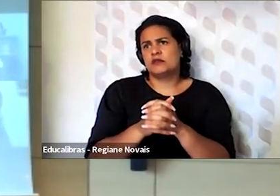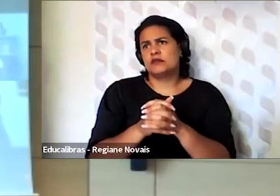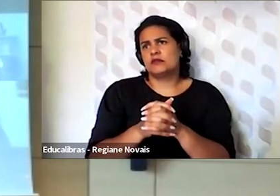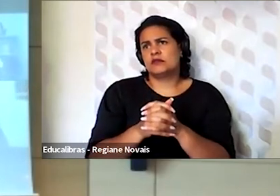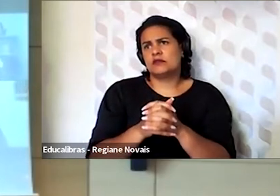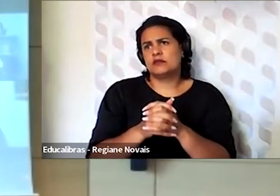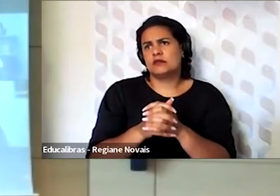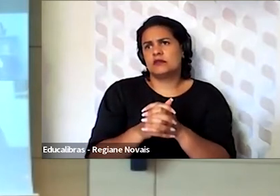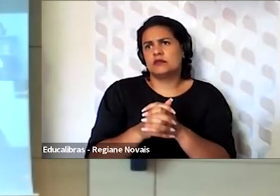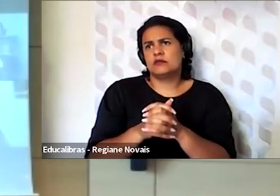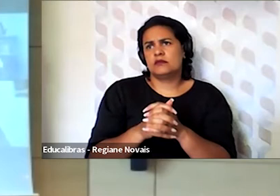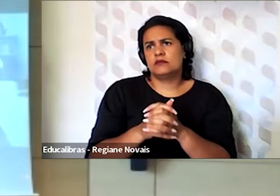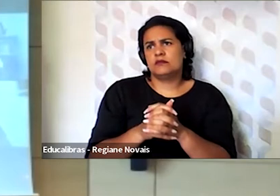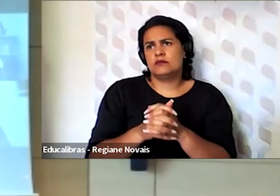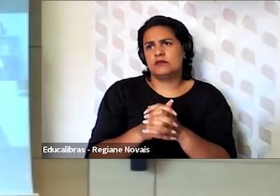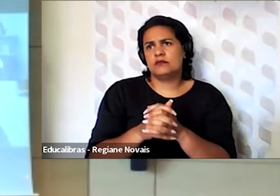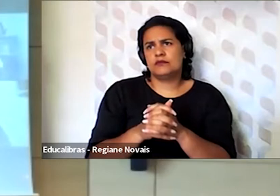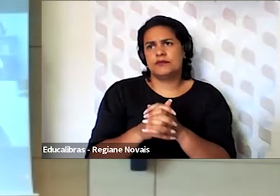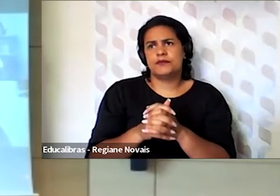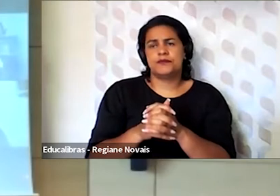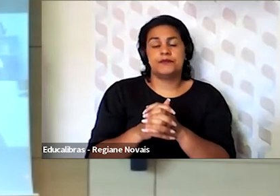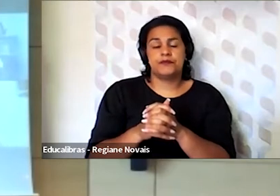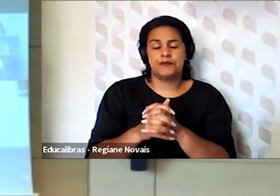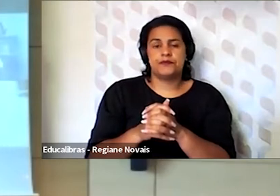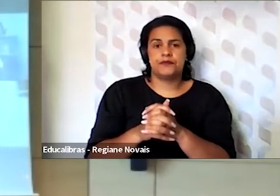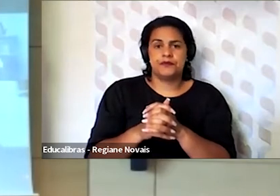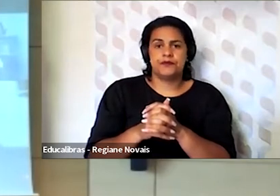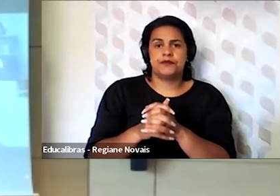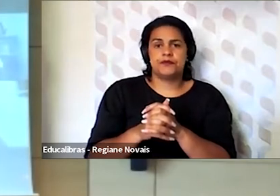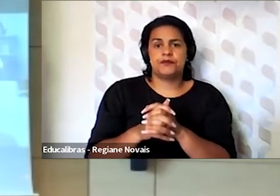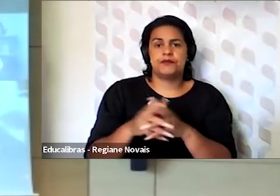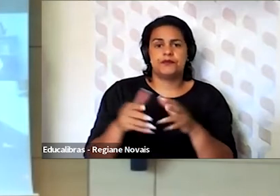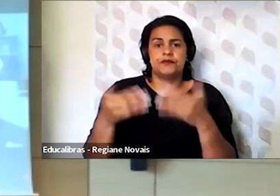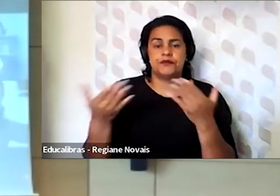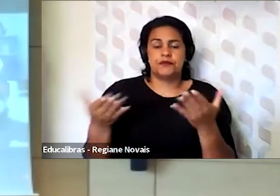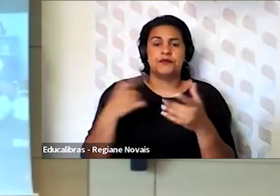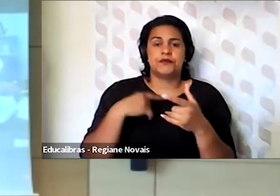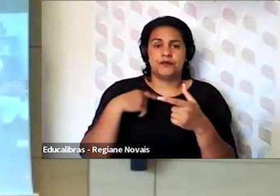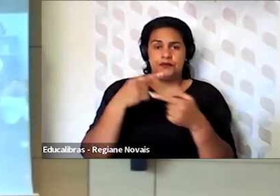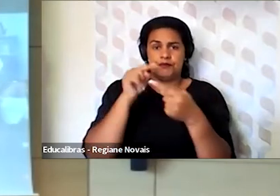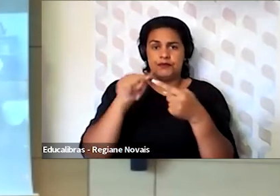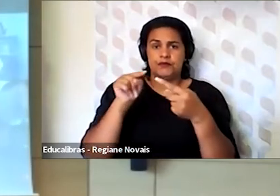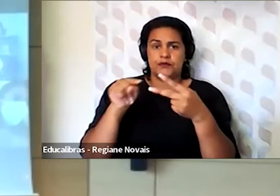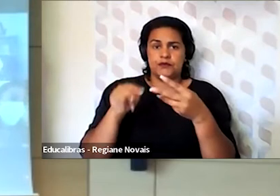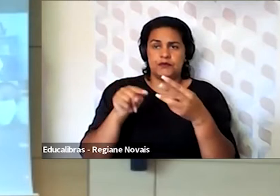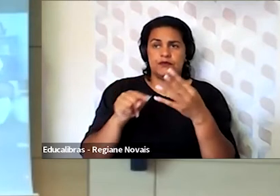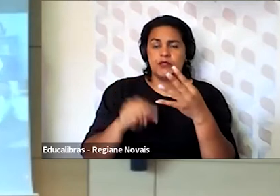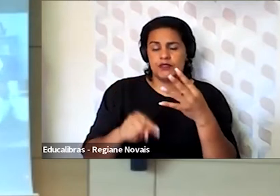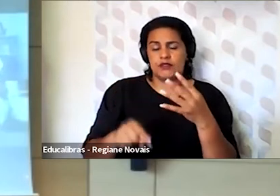que, do meu ponto de vista, essas suas falas mostraram justamente a diversidade de